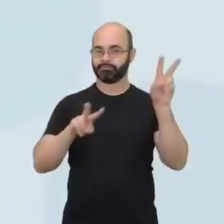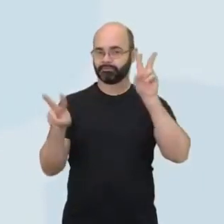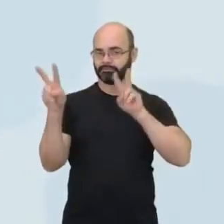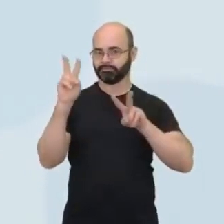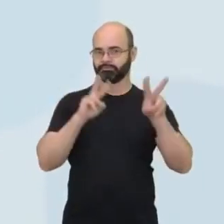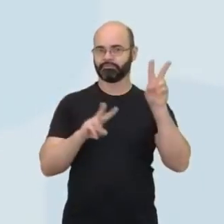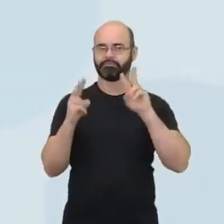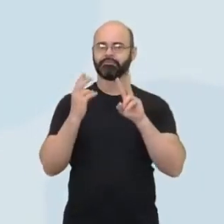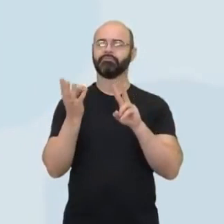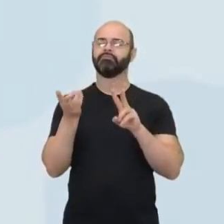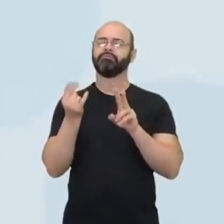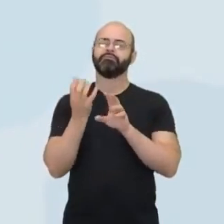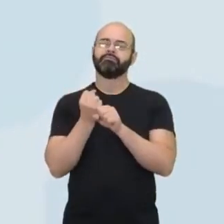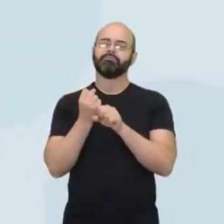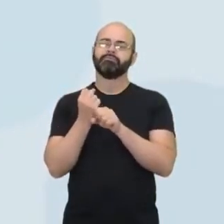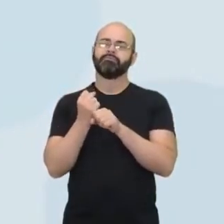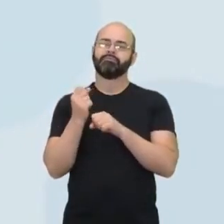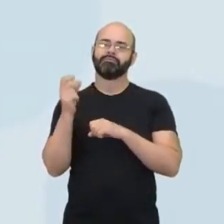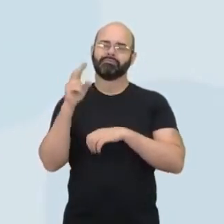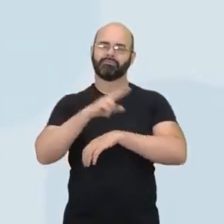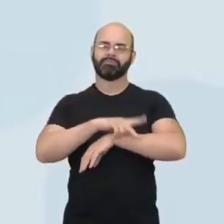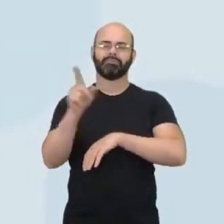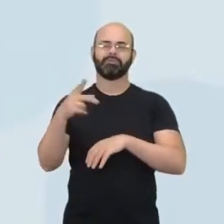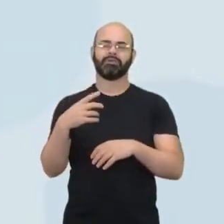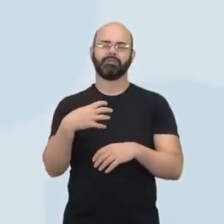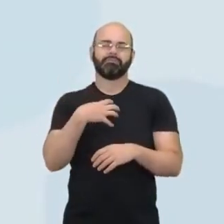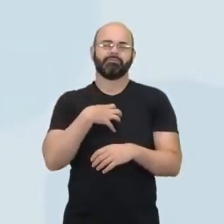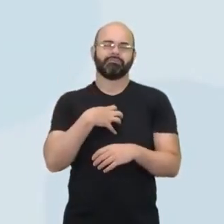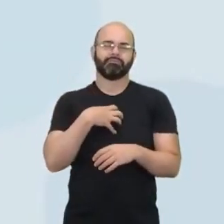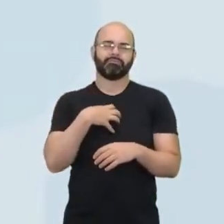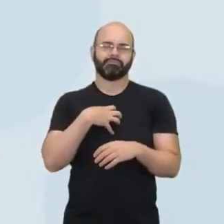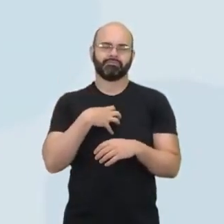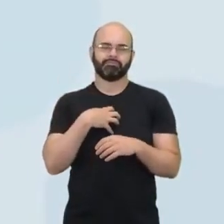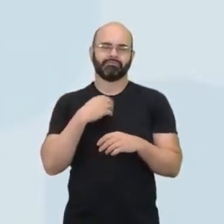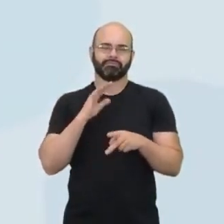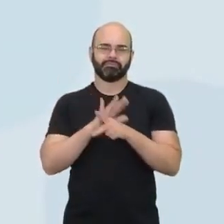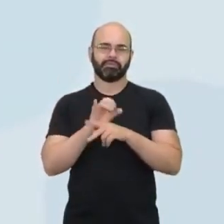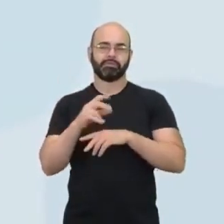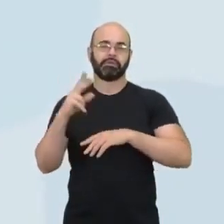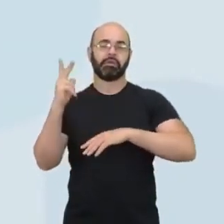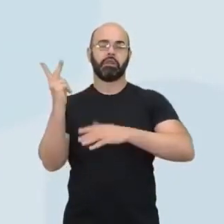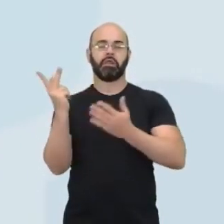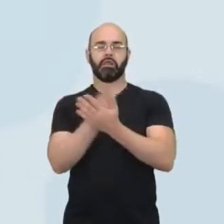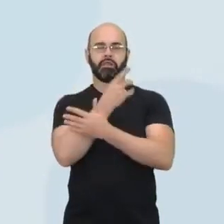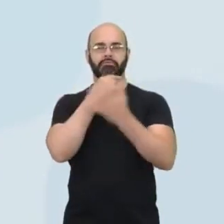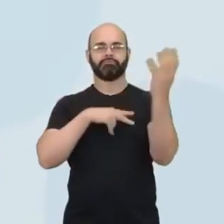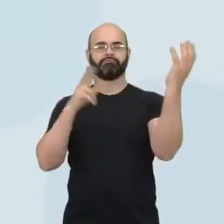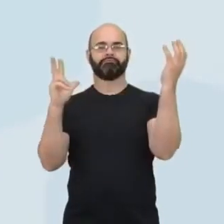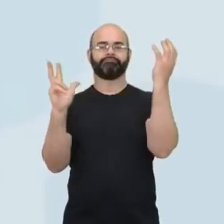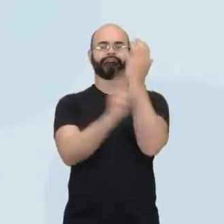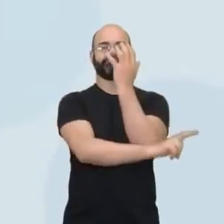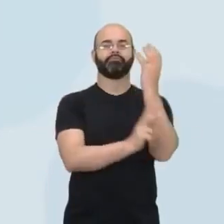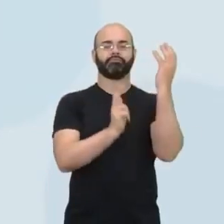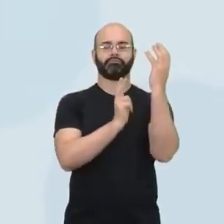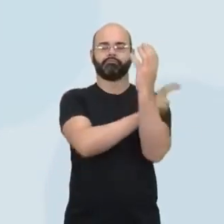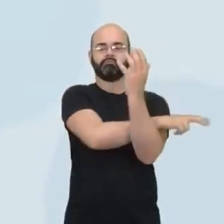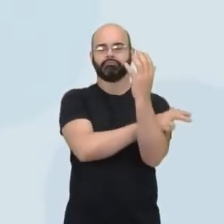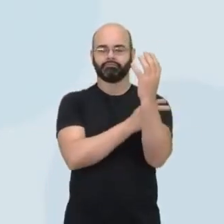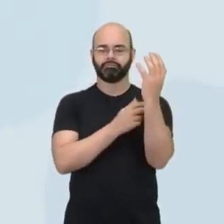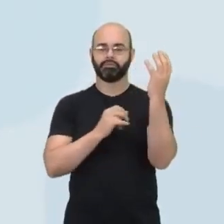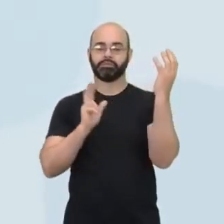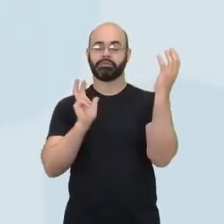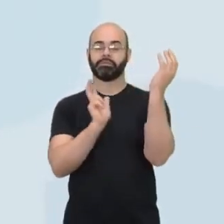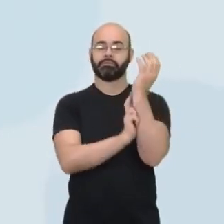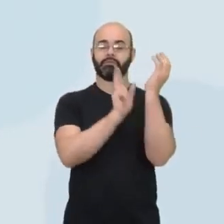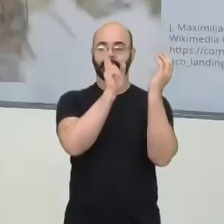fazer o cálculo ali, ainda que seja meio instintivo o cálculo dele, mas porque senão ele erra ali e vai parar longe, né? Ou então ele bate muito forte ali,